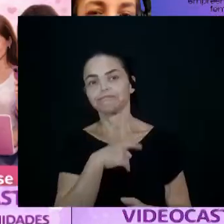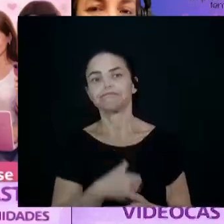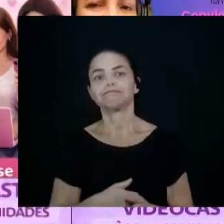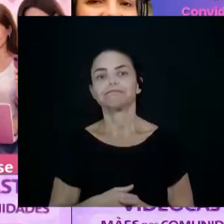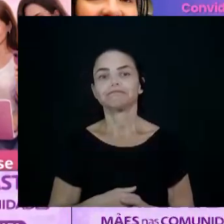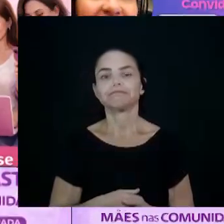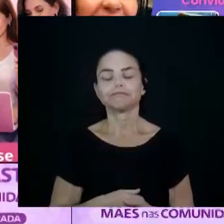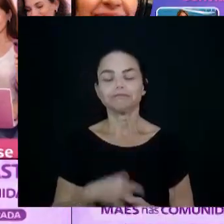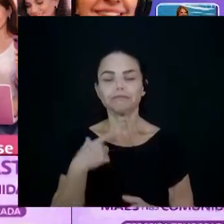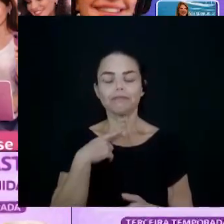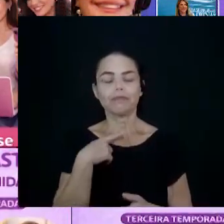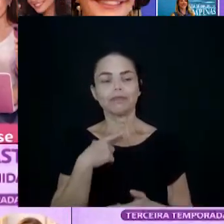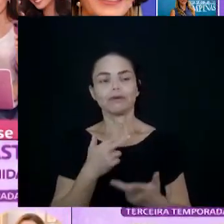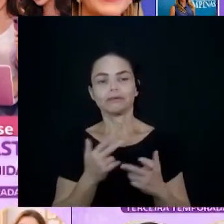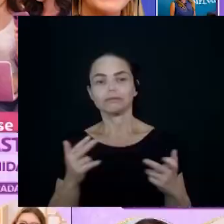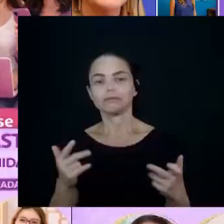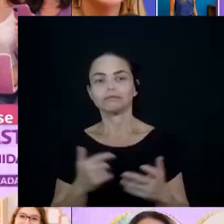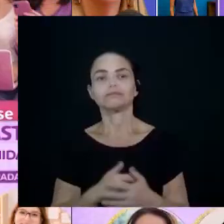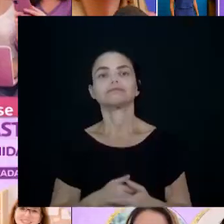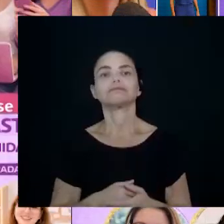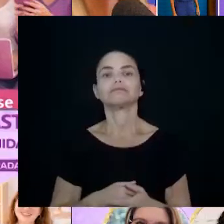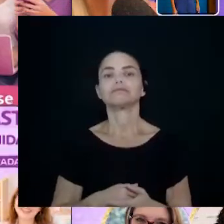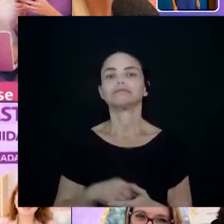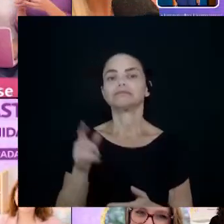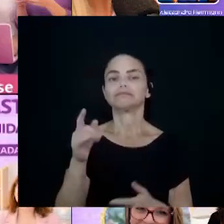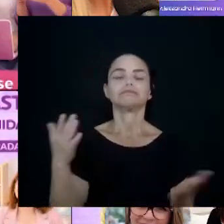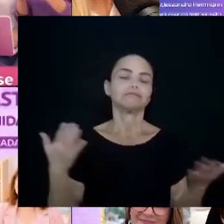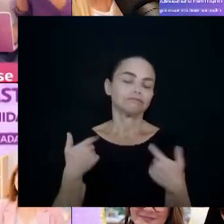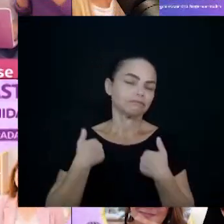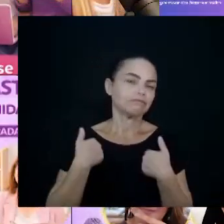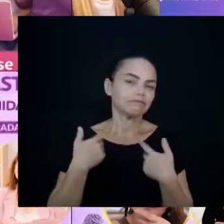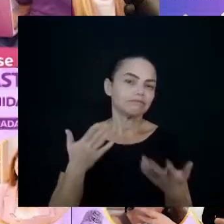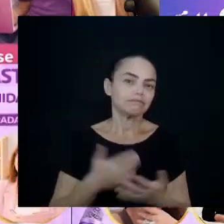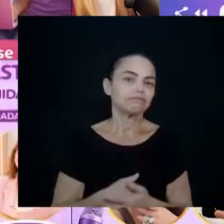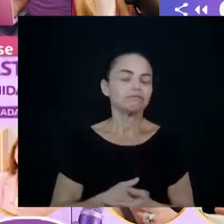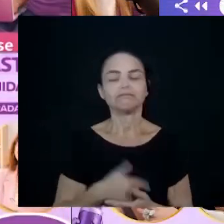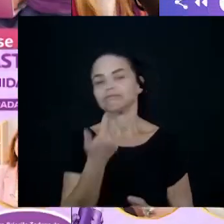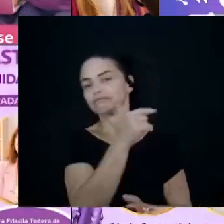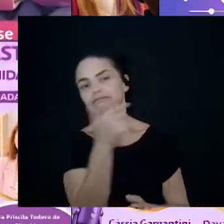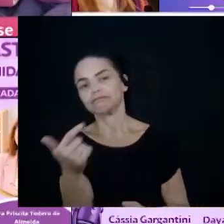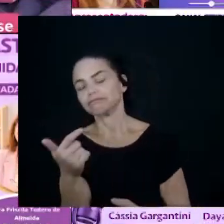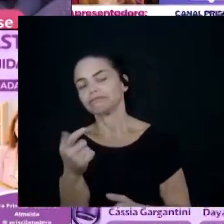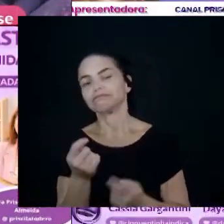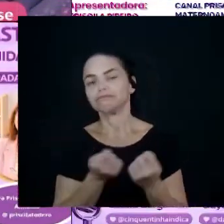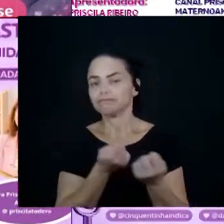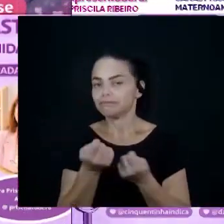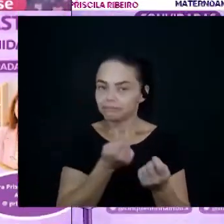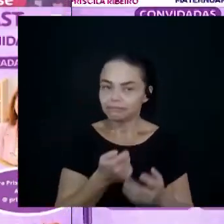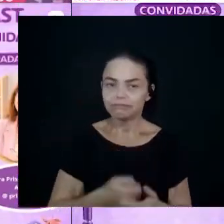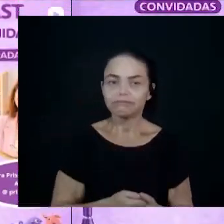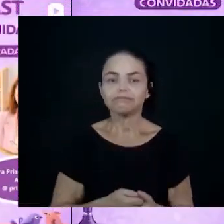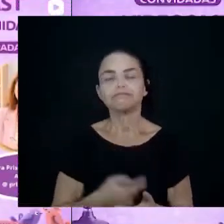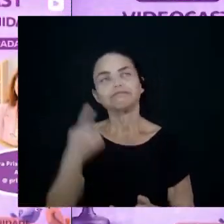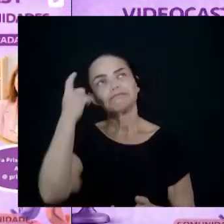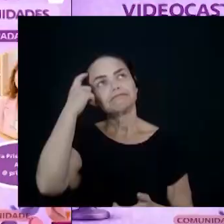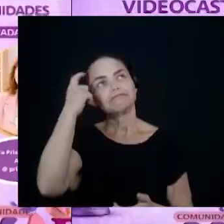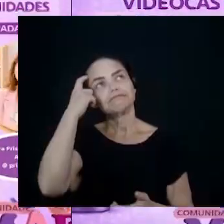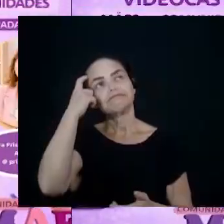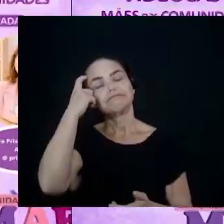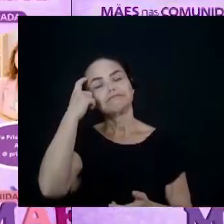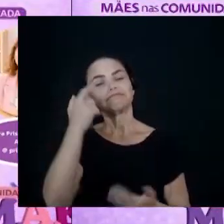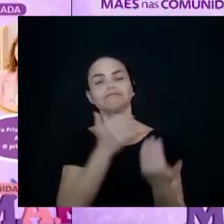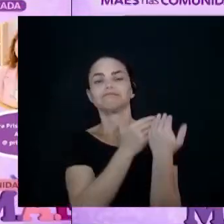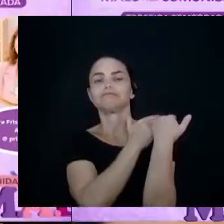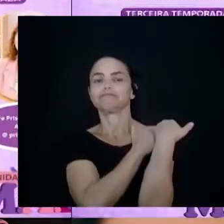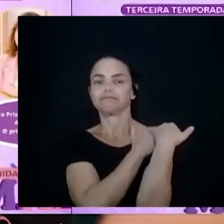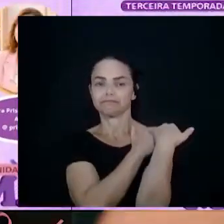criar algumas coisas. Hoje que nem você falou, olha, eu já não tenho controle, mas Você já pensou na sua